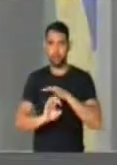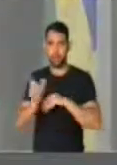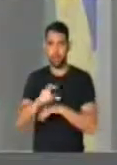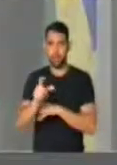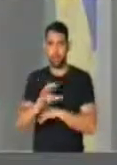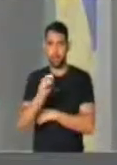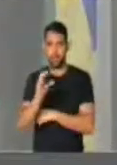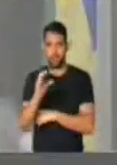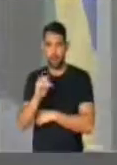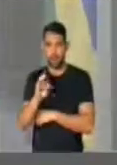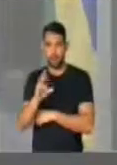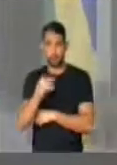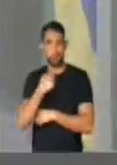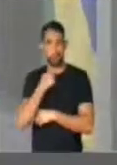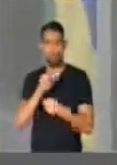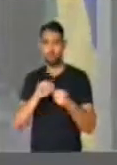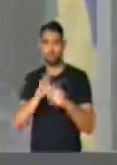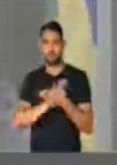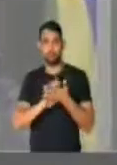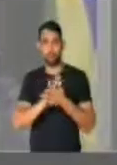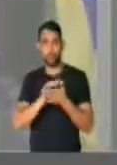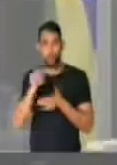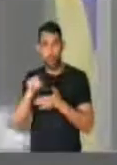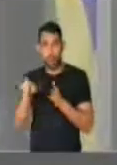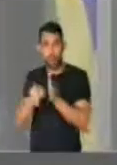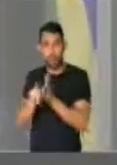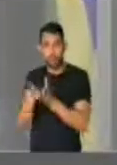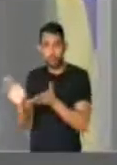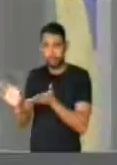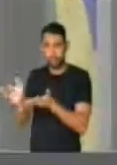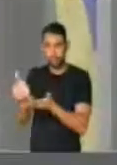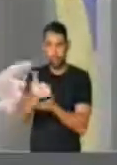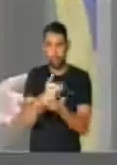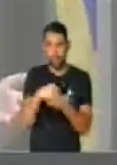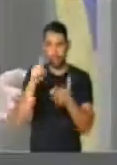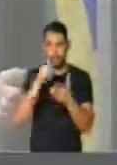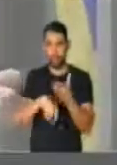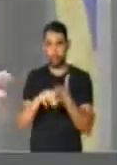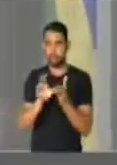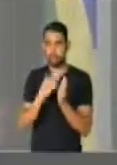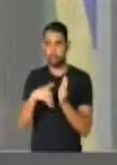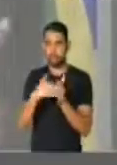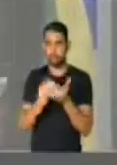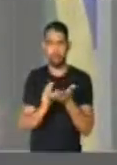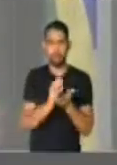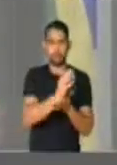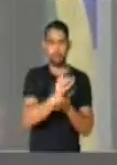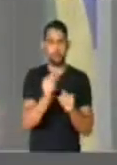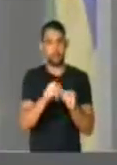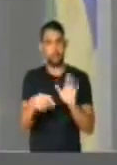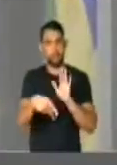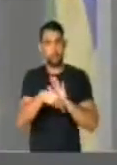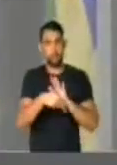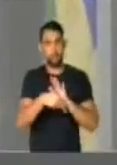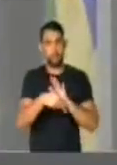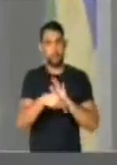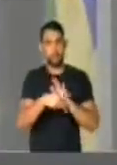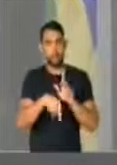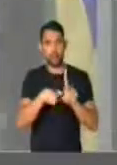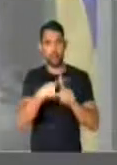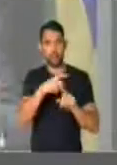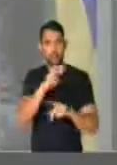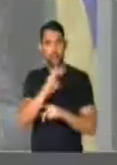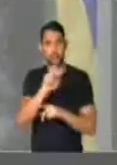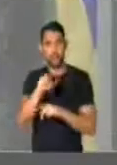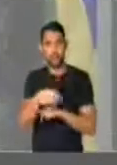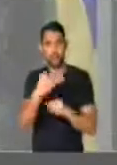de crédito não pode fazer com que ela recolha os impostos que são devidos aos mais de 5